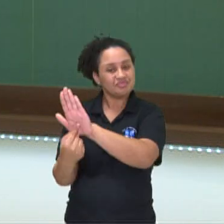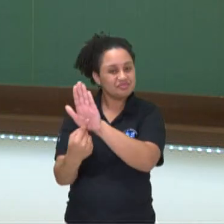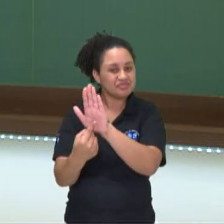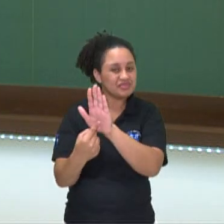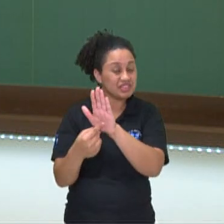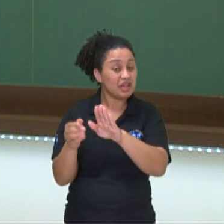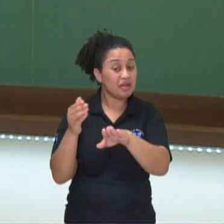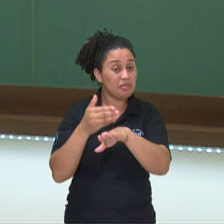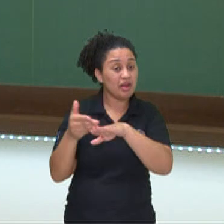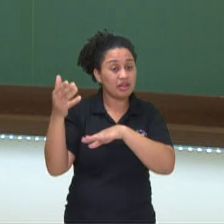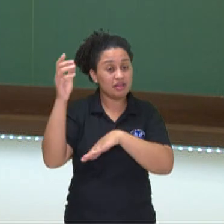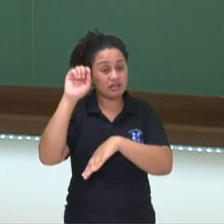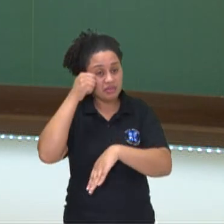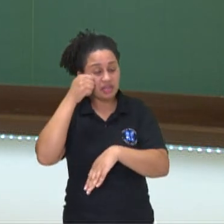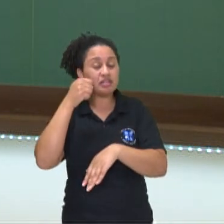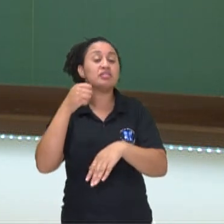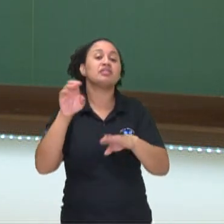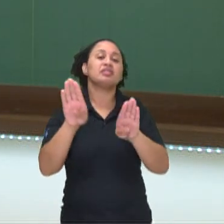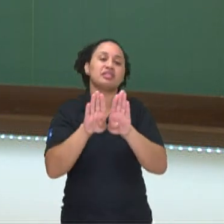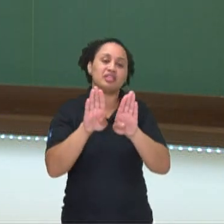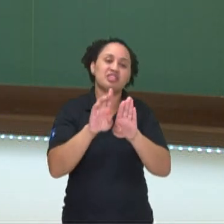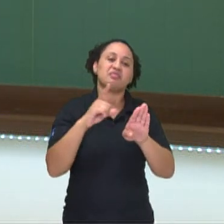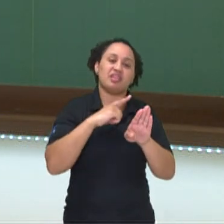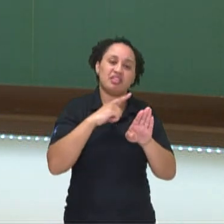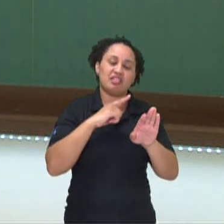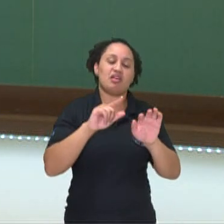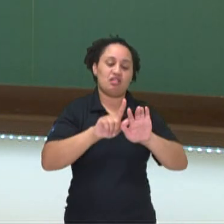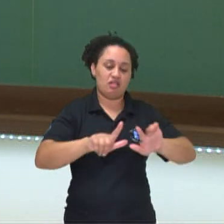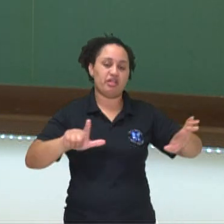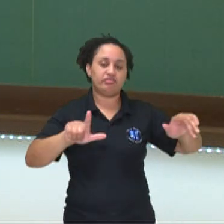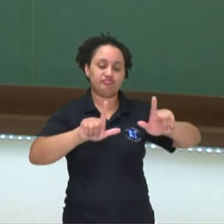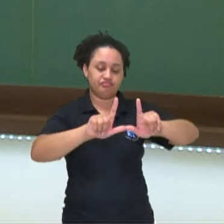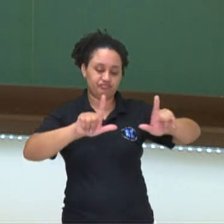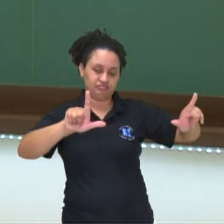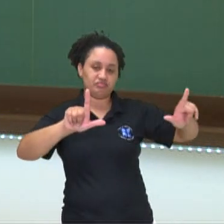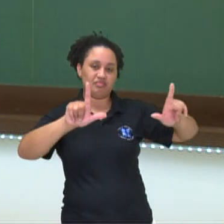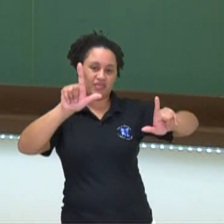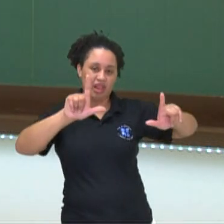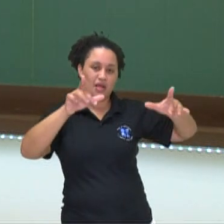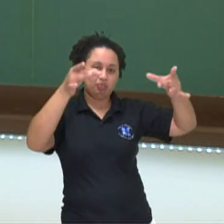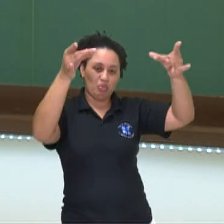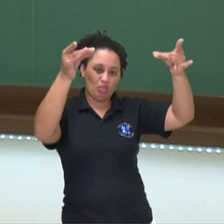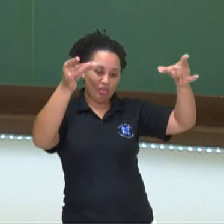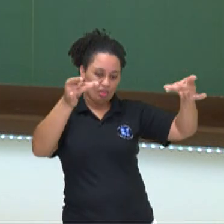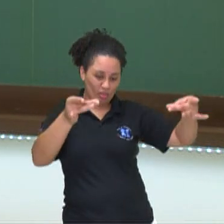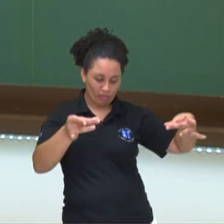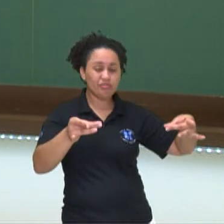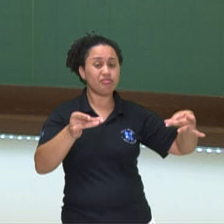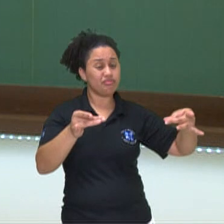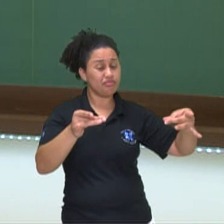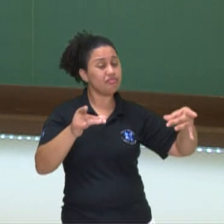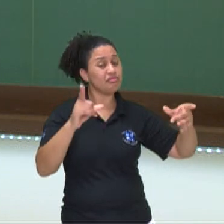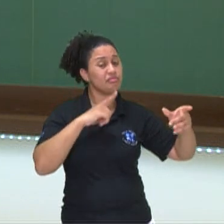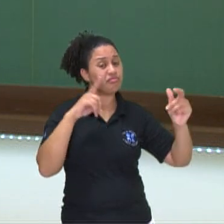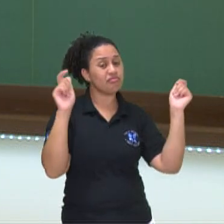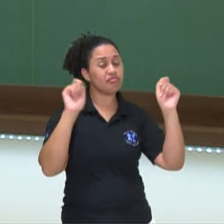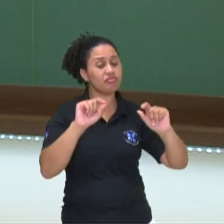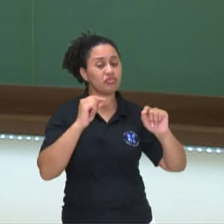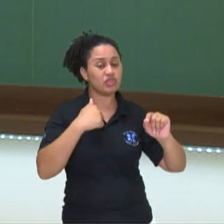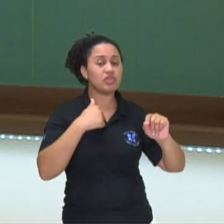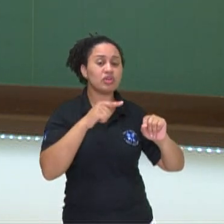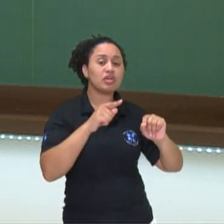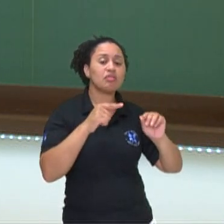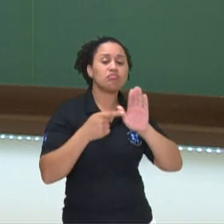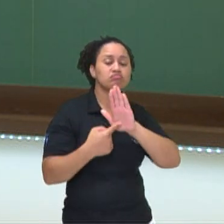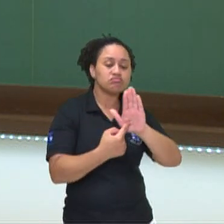branco, nós temos aqui os televisores modernos, com telas planas, que além de terem essa capacidade de